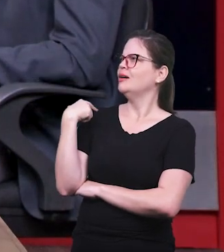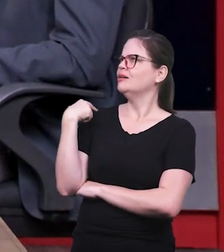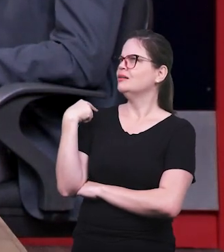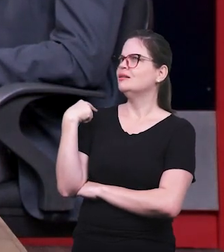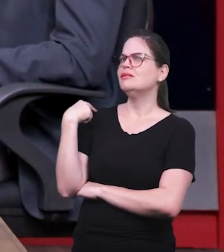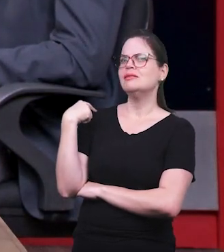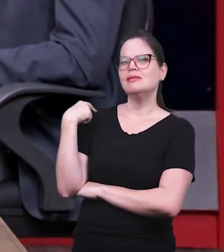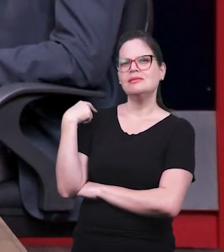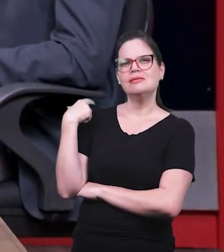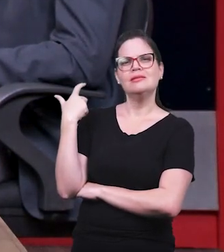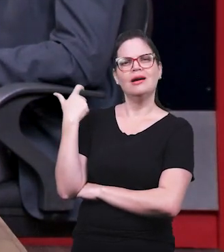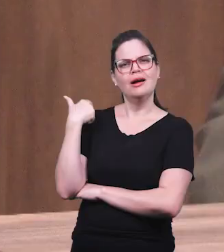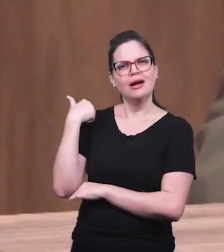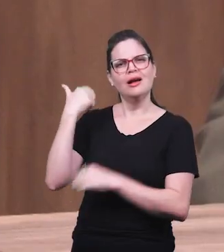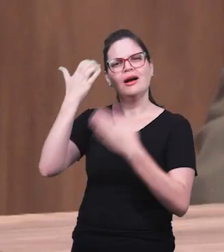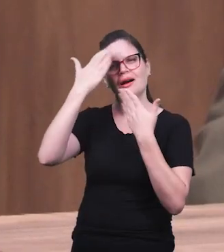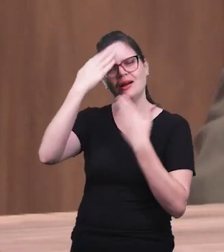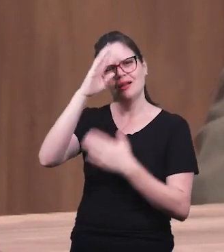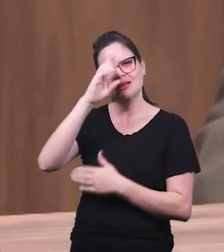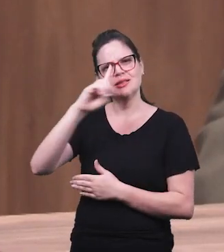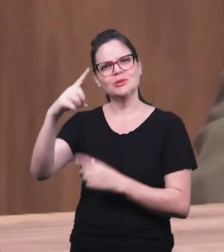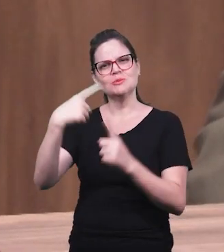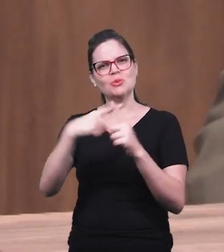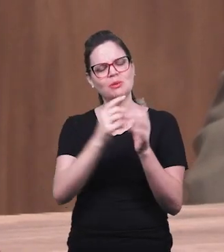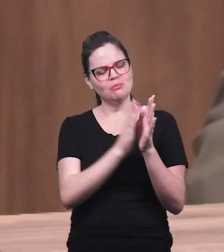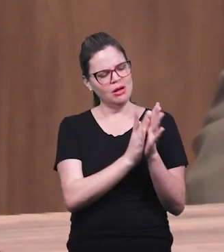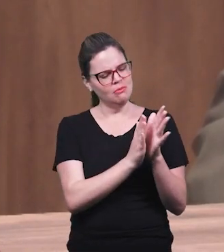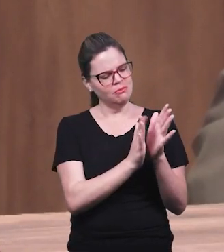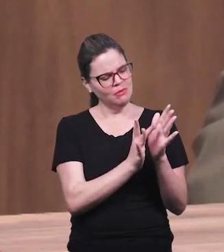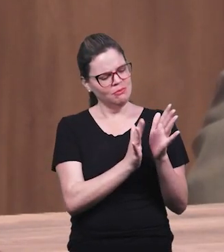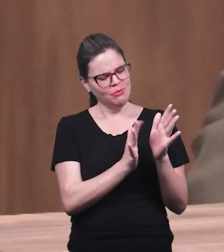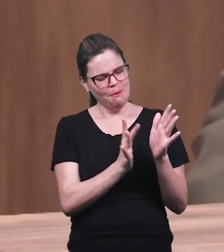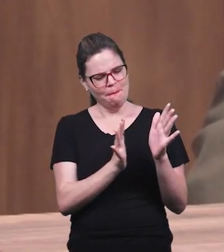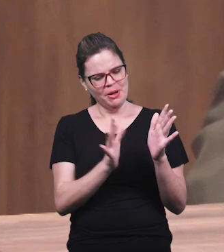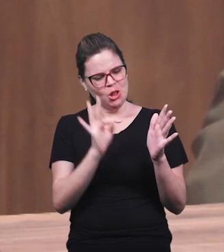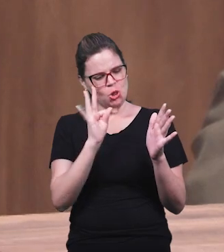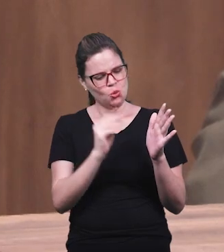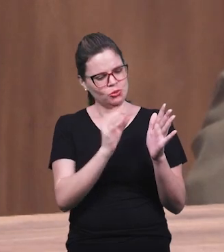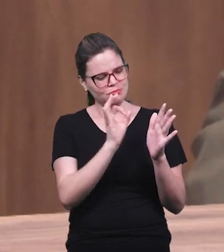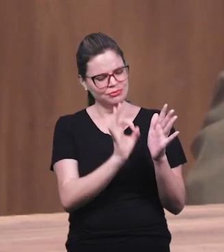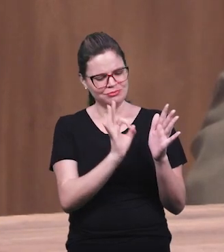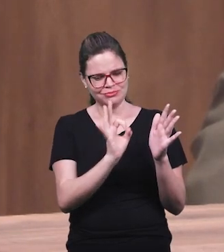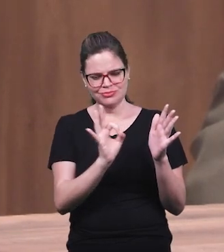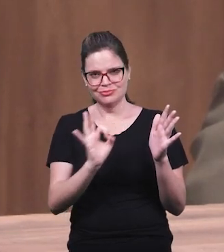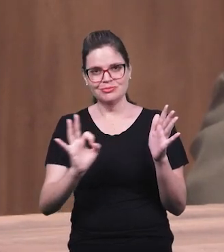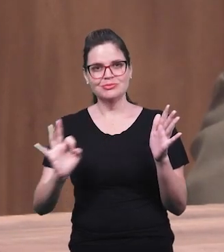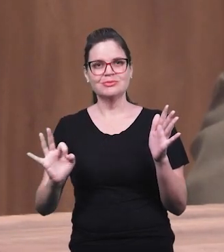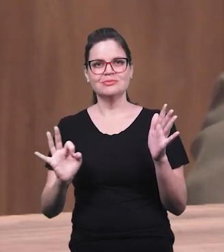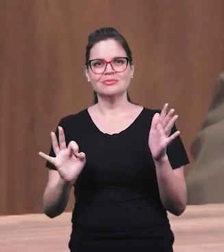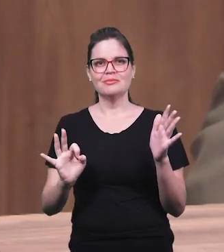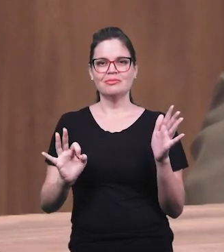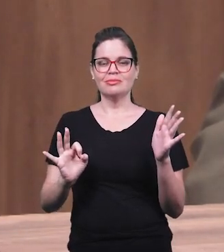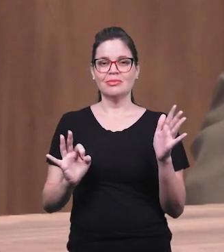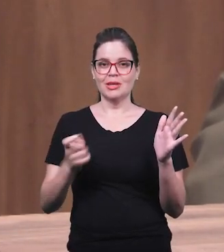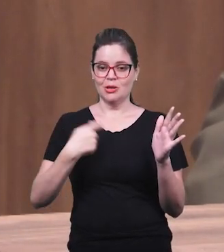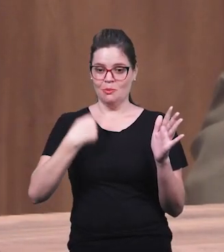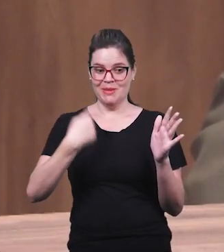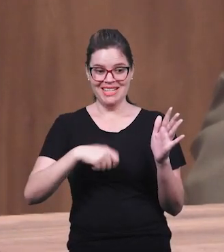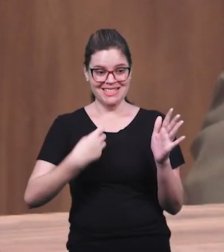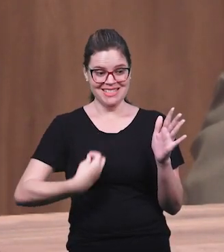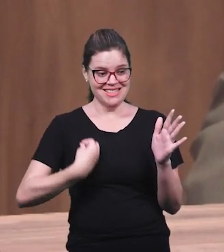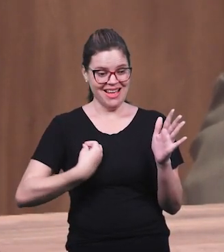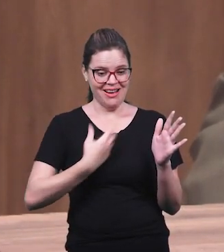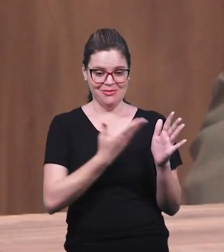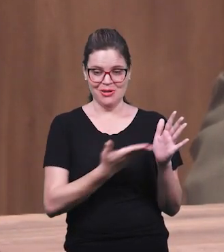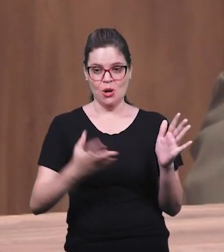porque o Senhor colocou todos os pontos de modo que eu estivesse lá onde eu deveria estar, né?